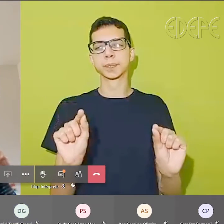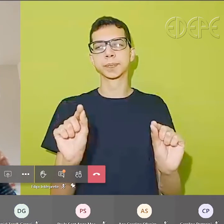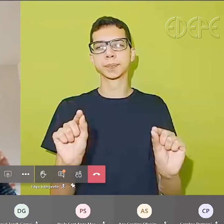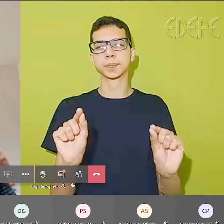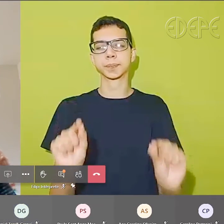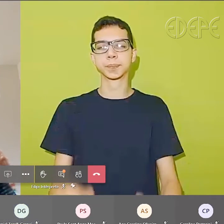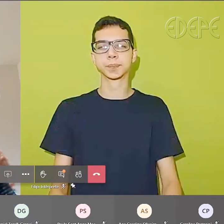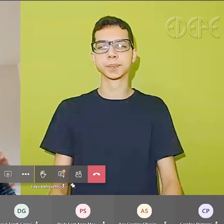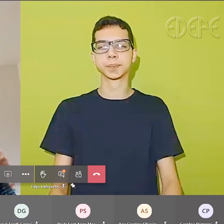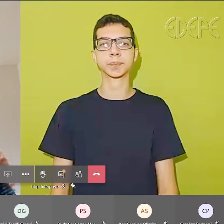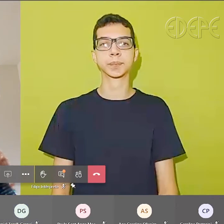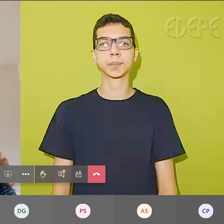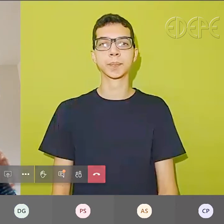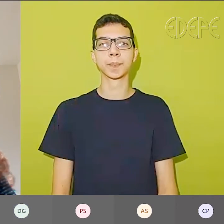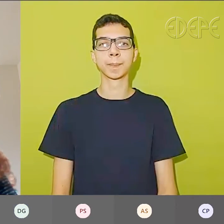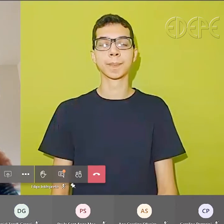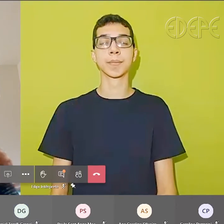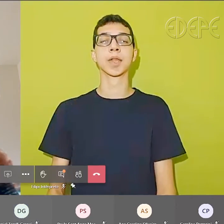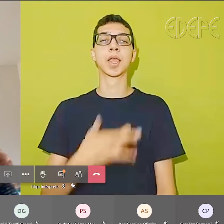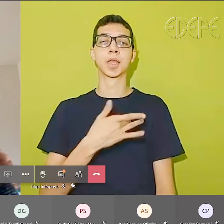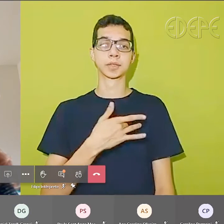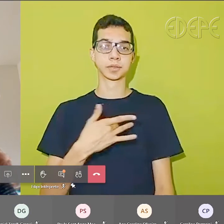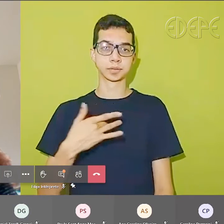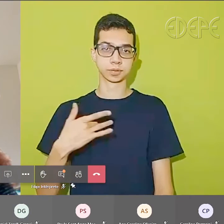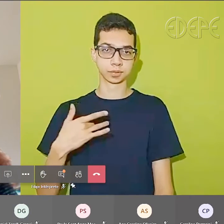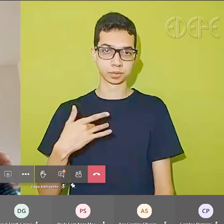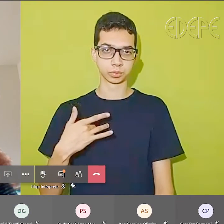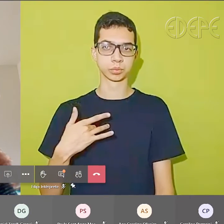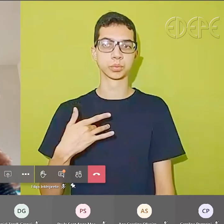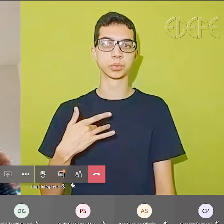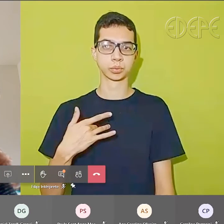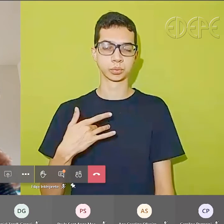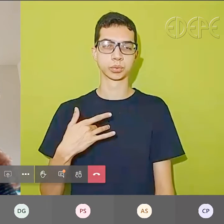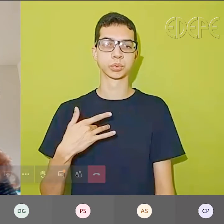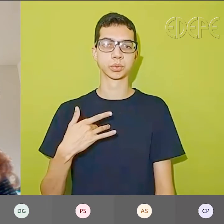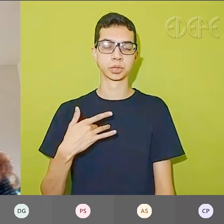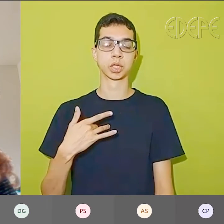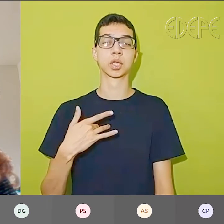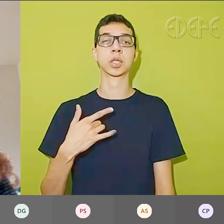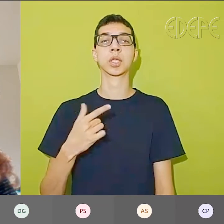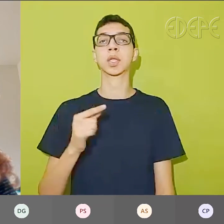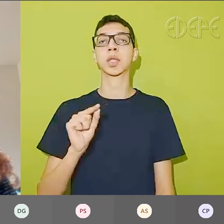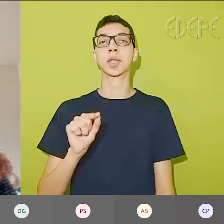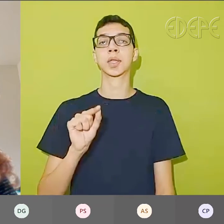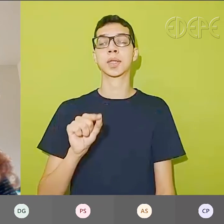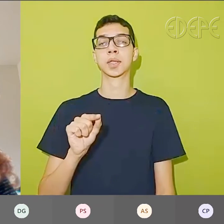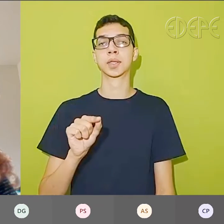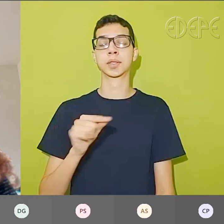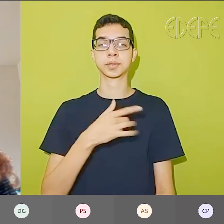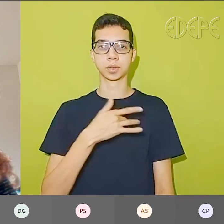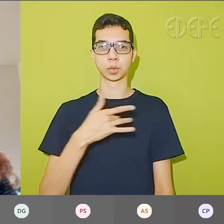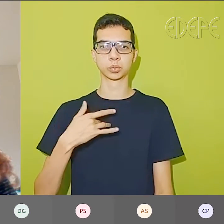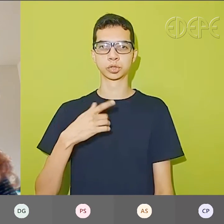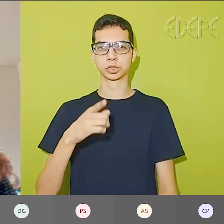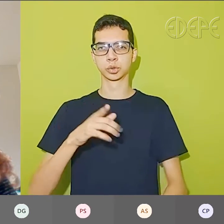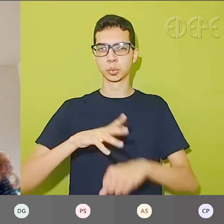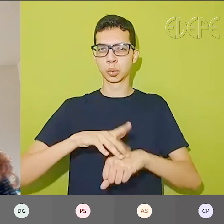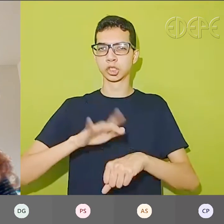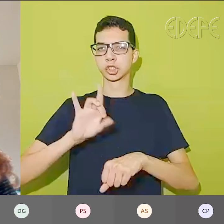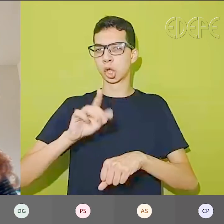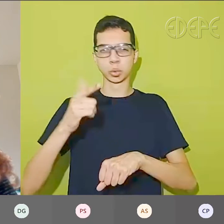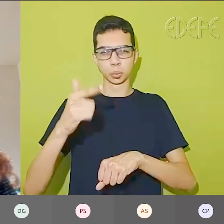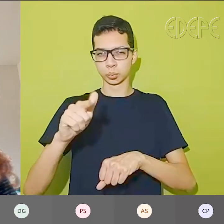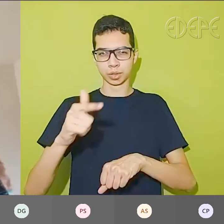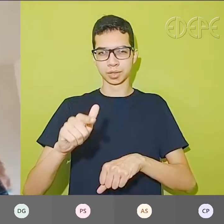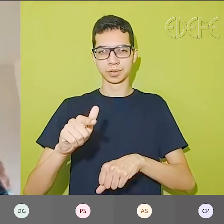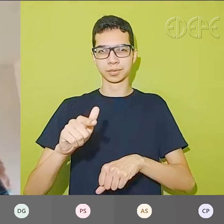a saúde, né, ela é uma coisa, não é só você não estar doente, não ter nenhuma doença,